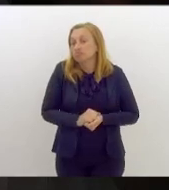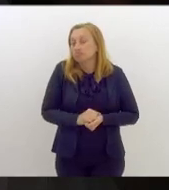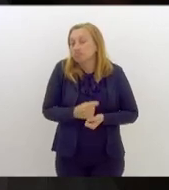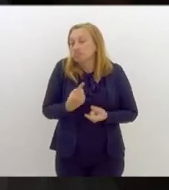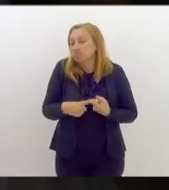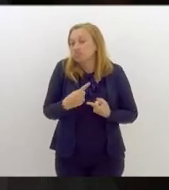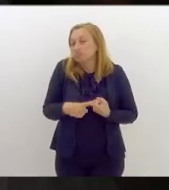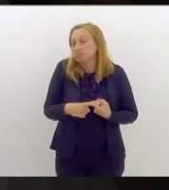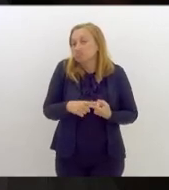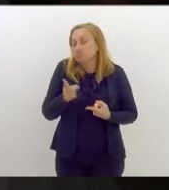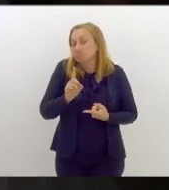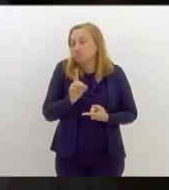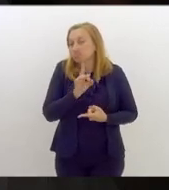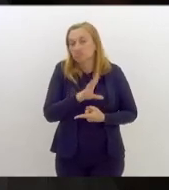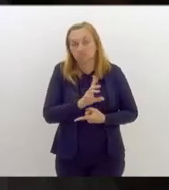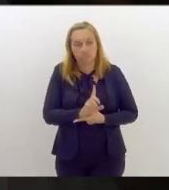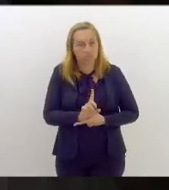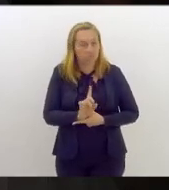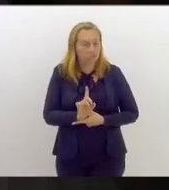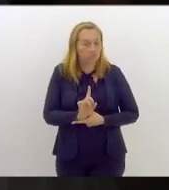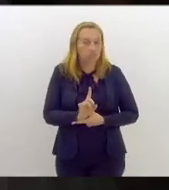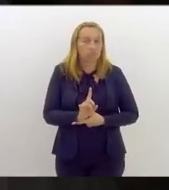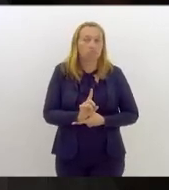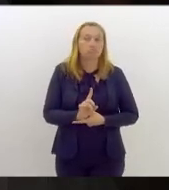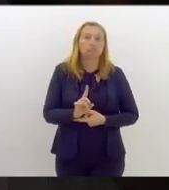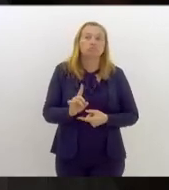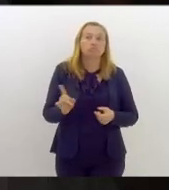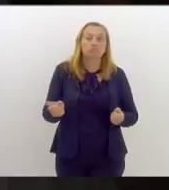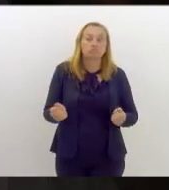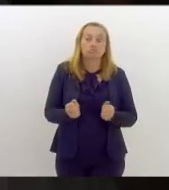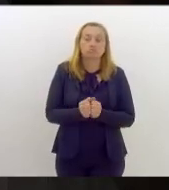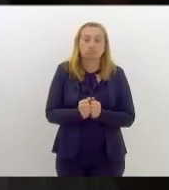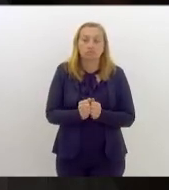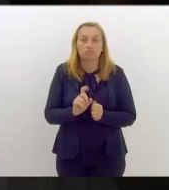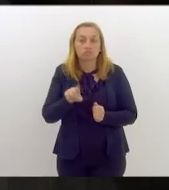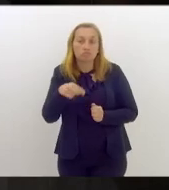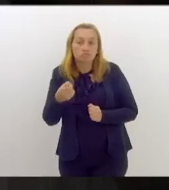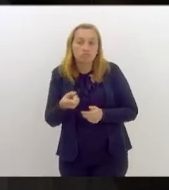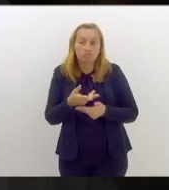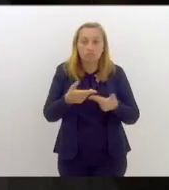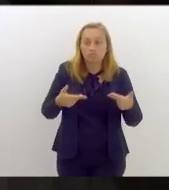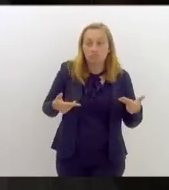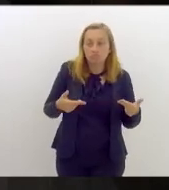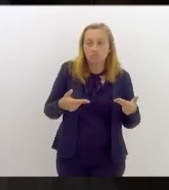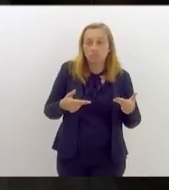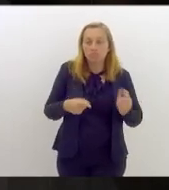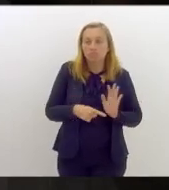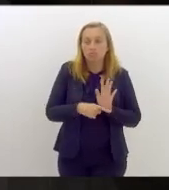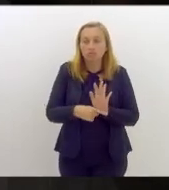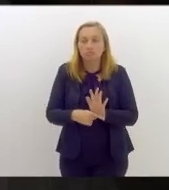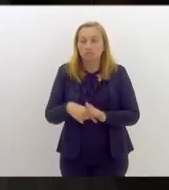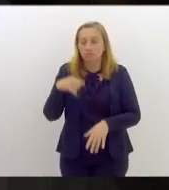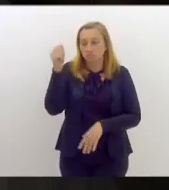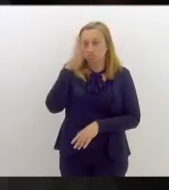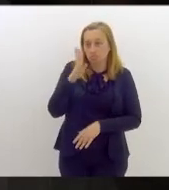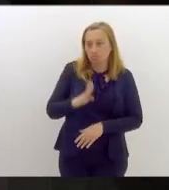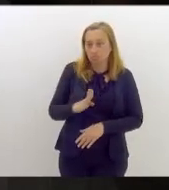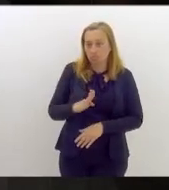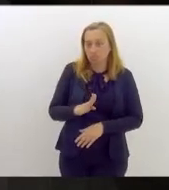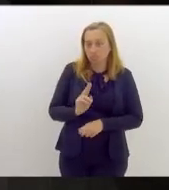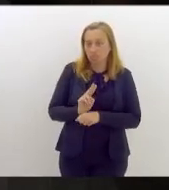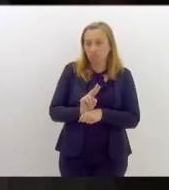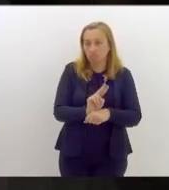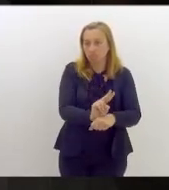Porque não foi só isso. Associou-se a isso Auxílio Brasil,